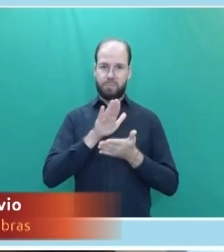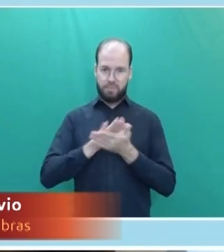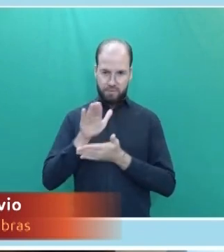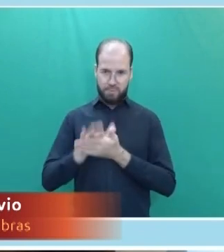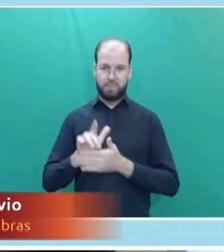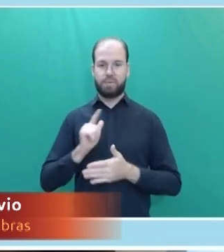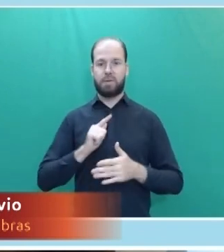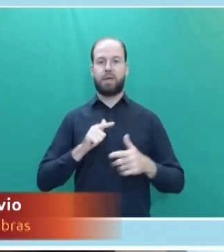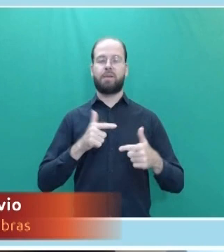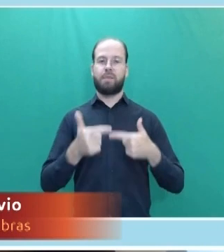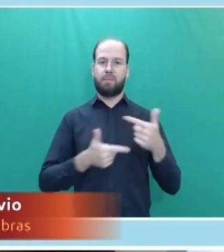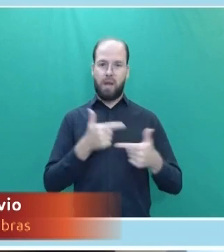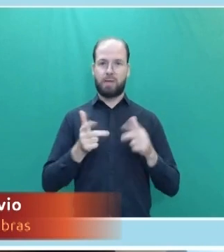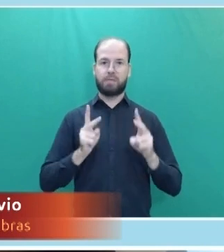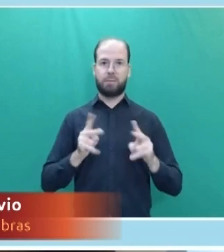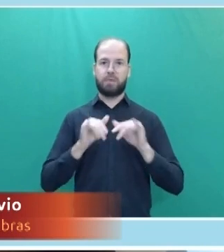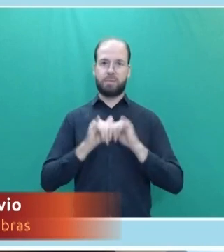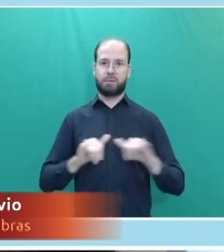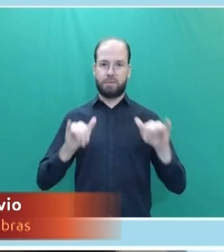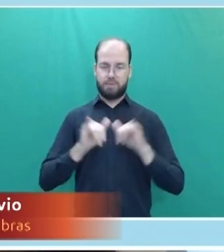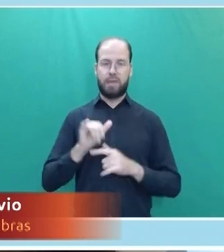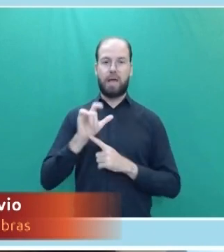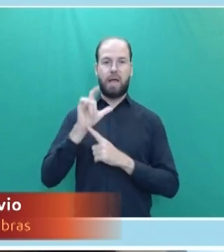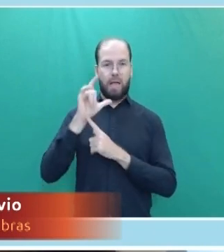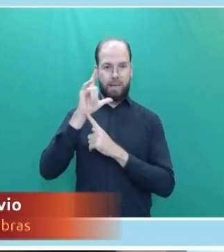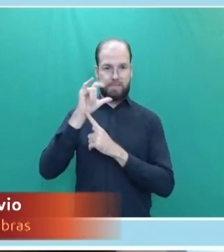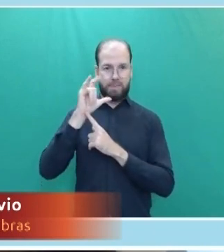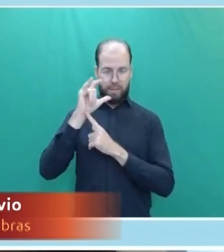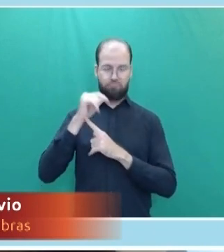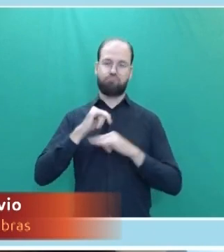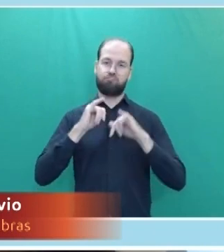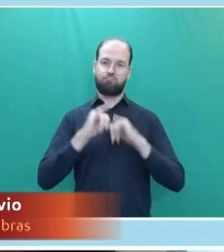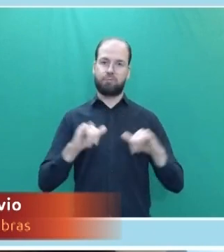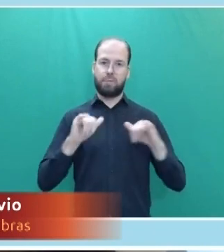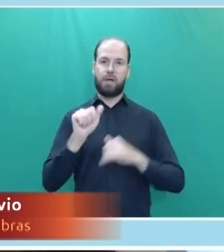sempre divulgo no Instagram, sobretudo, né, que é